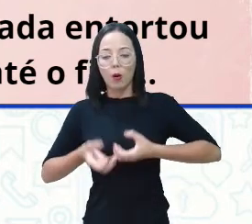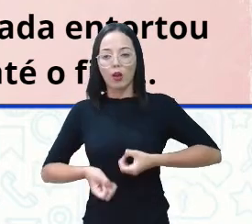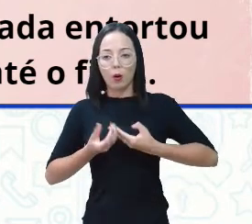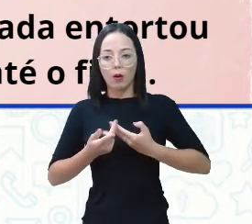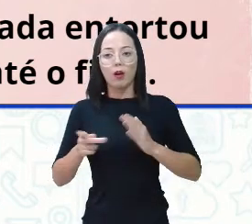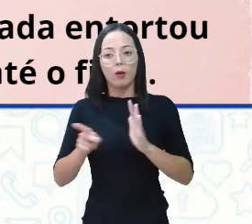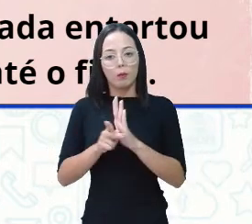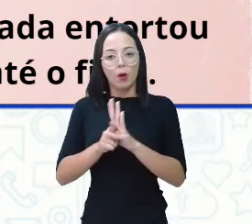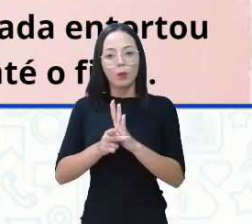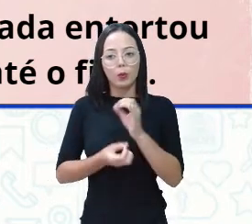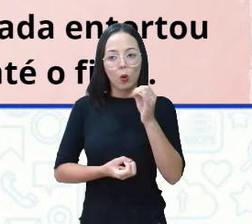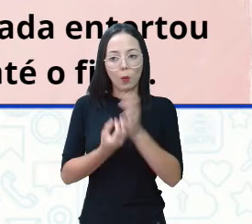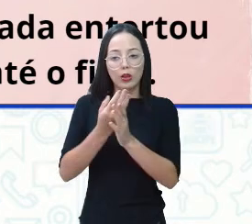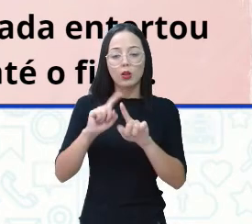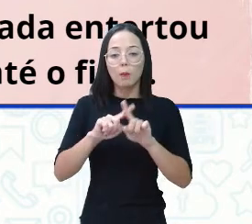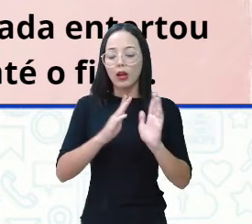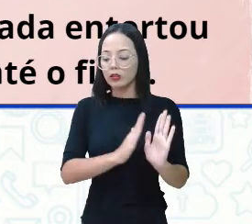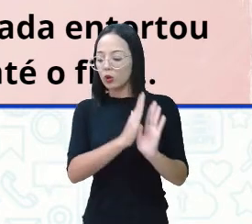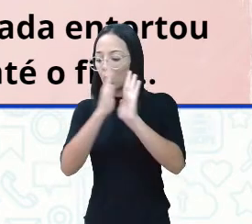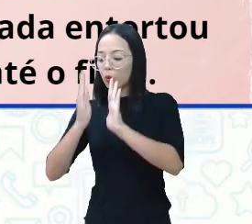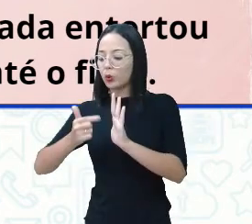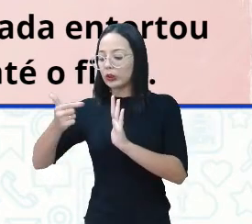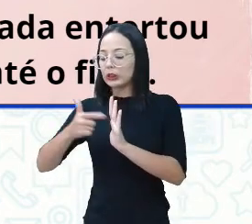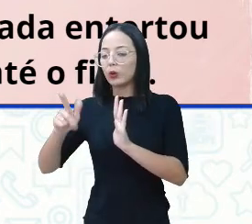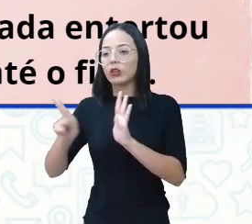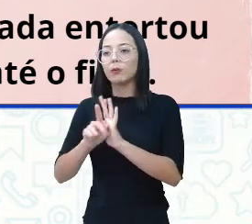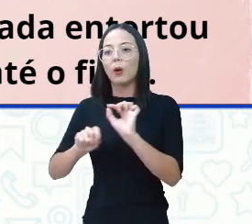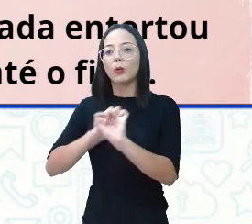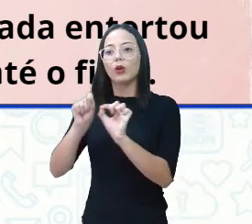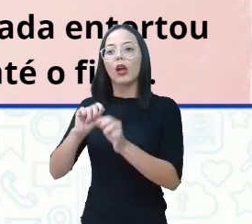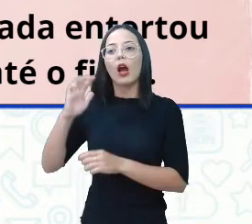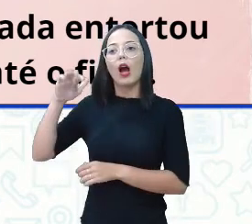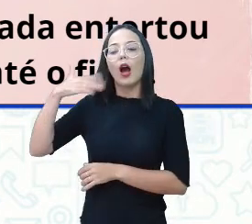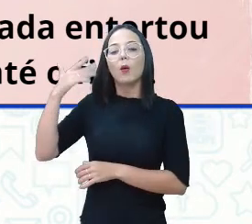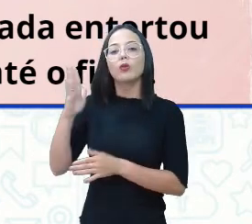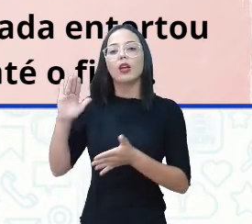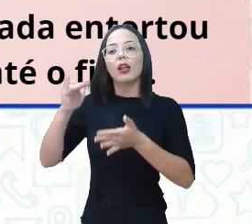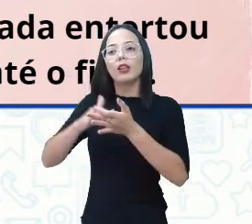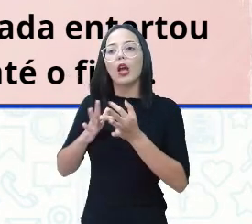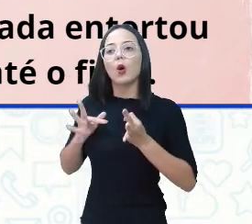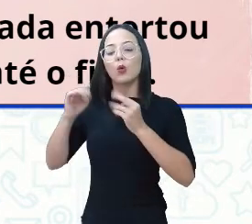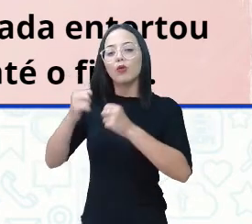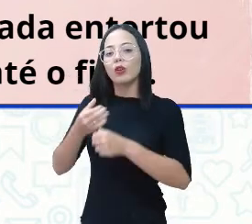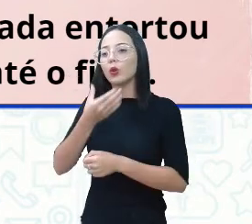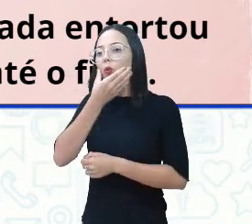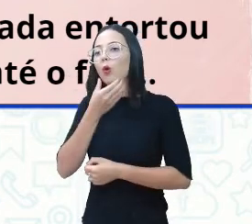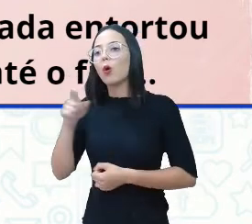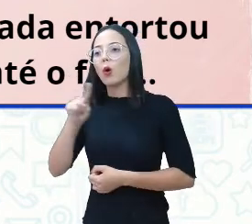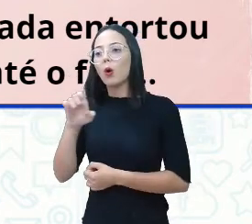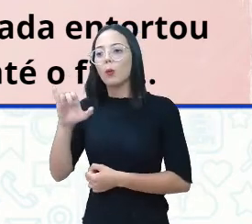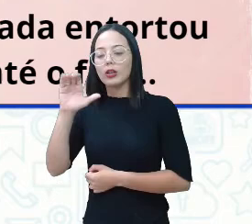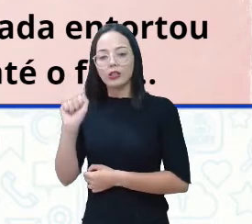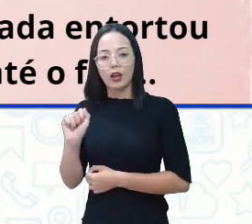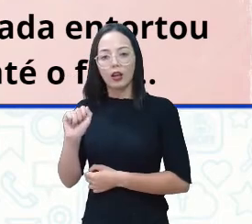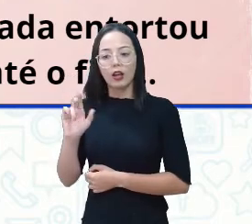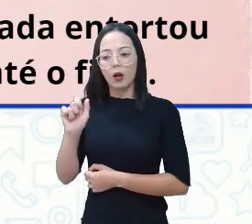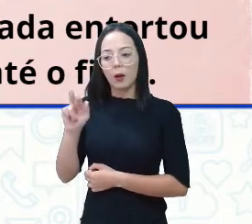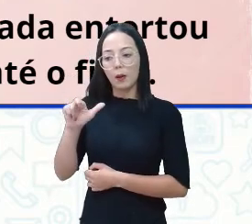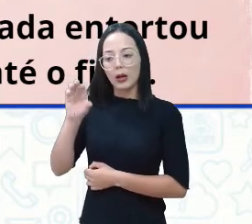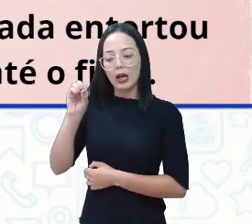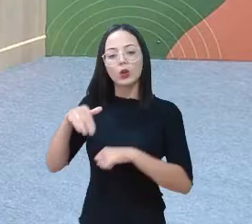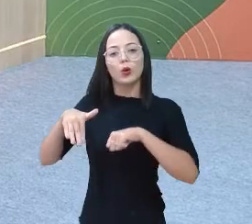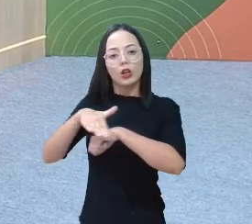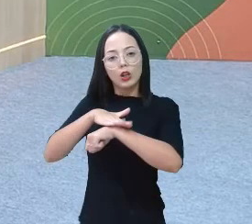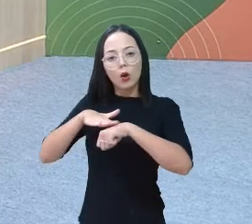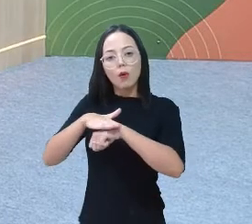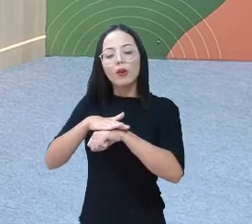original, e no segundo quadro, a gente tem uma música chamada Até o Fim, de Zé Cabaleiro, em que ele dialoga claramente